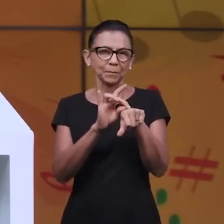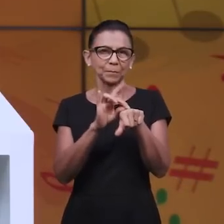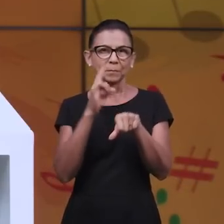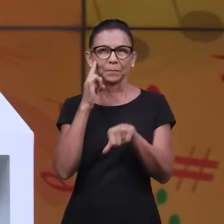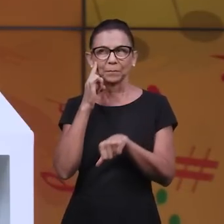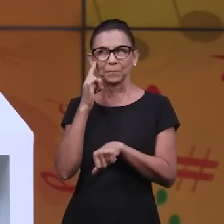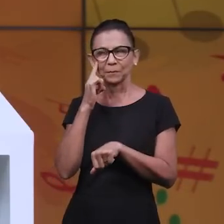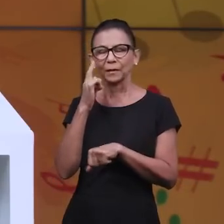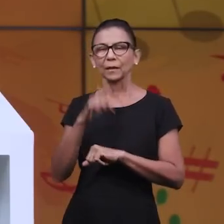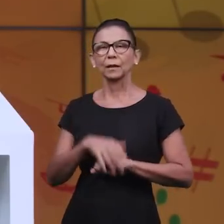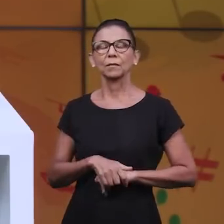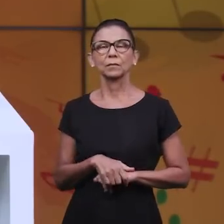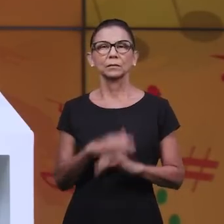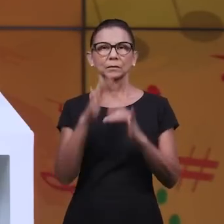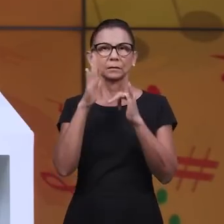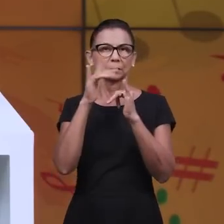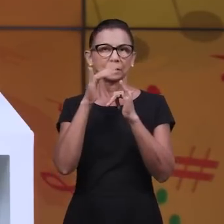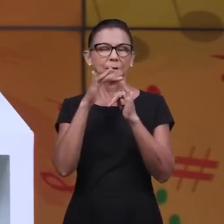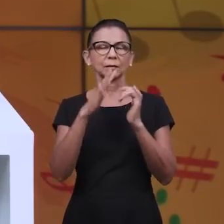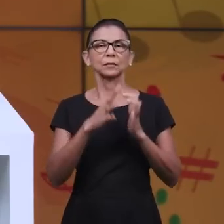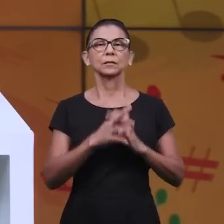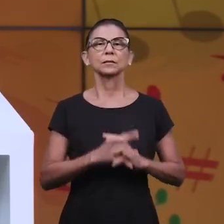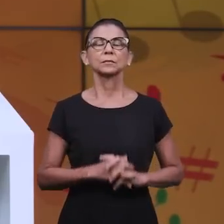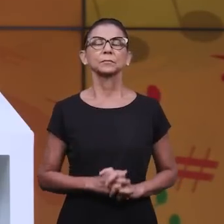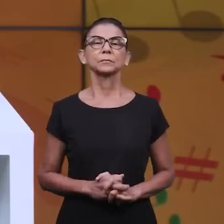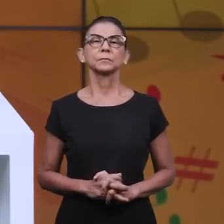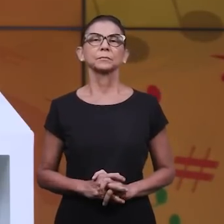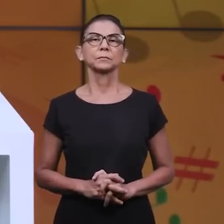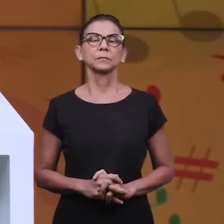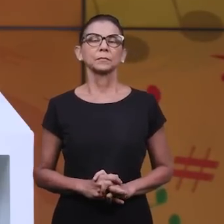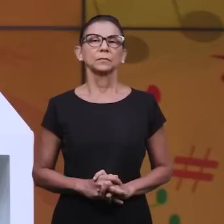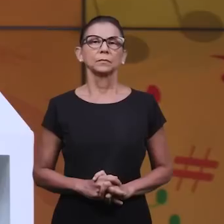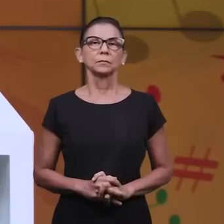escaleta essas notas?